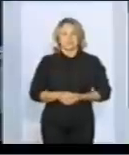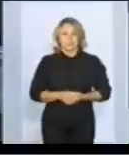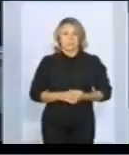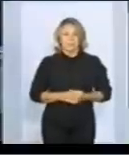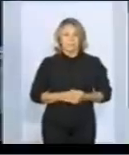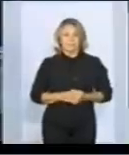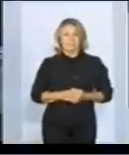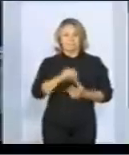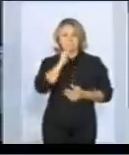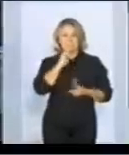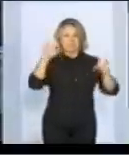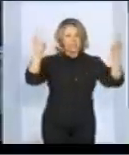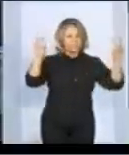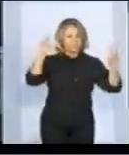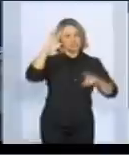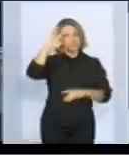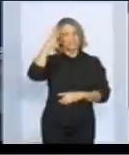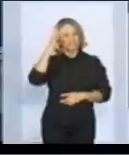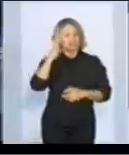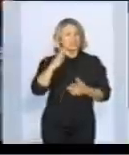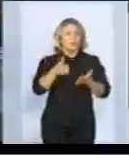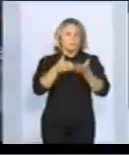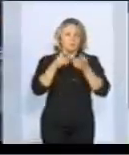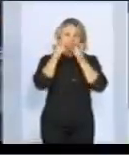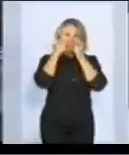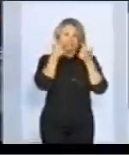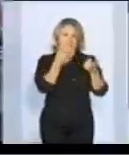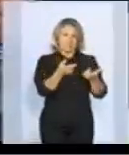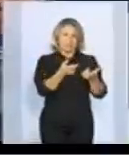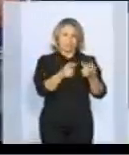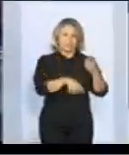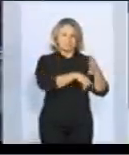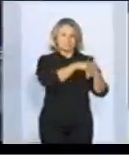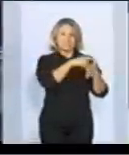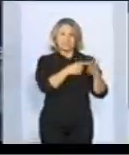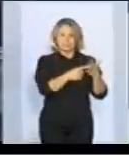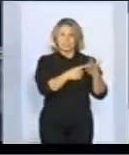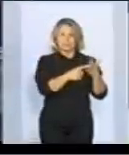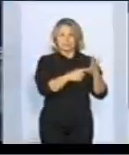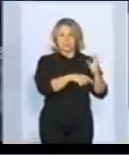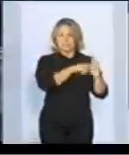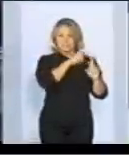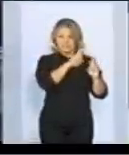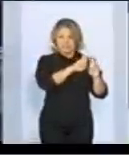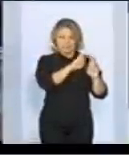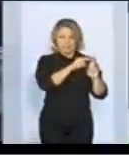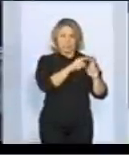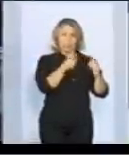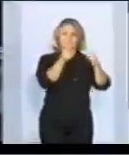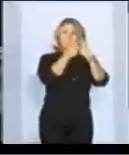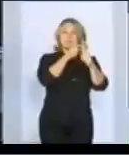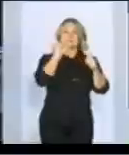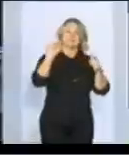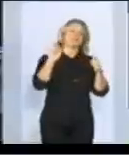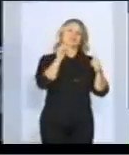Em termos de resultados, eu chamo a atenção para 5 aspectos. O primeiro deles, que me parece mais grave,